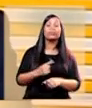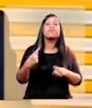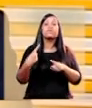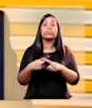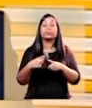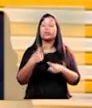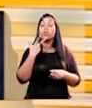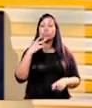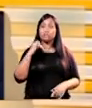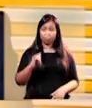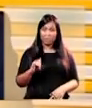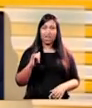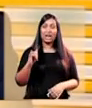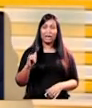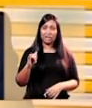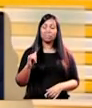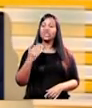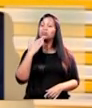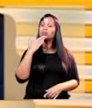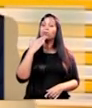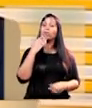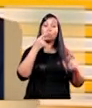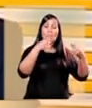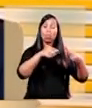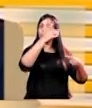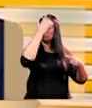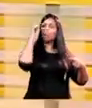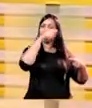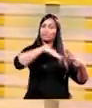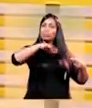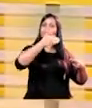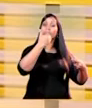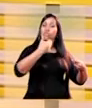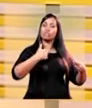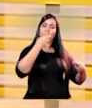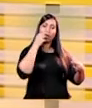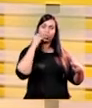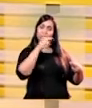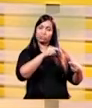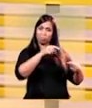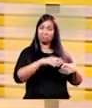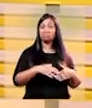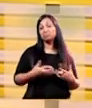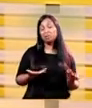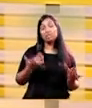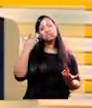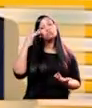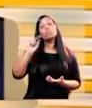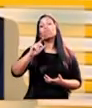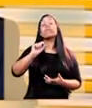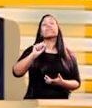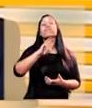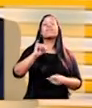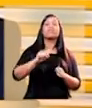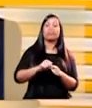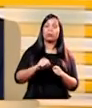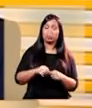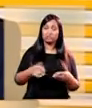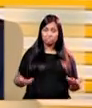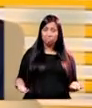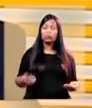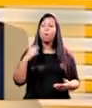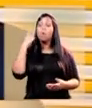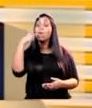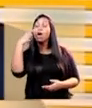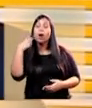resolver porque os pais estavam litigando contra as pessoas que estavam pedindo a adoção. E nós não sabíamos o que fazer isso. E por